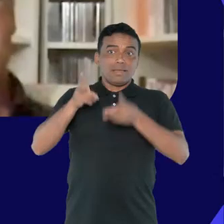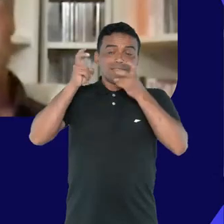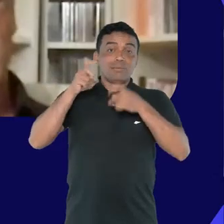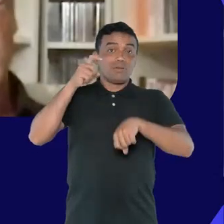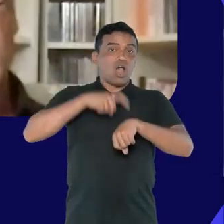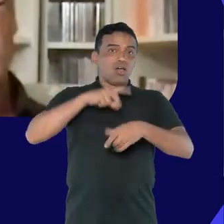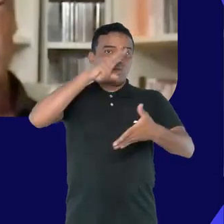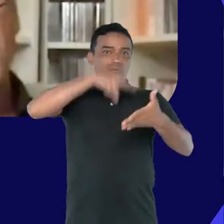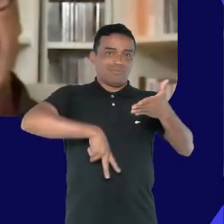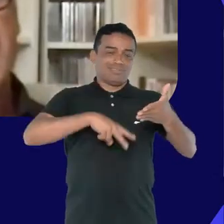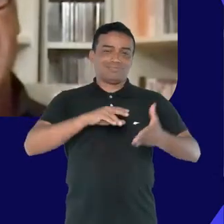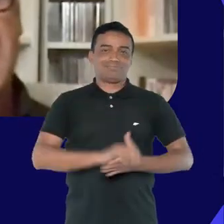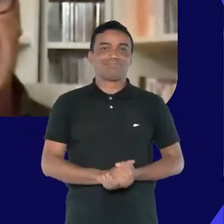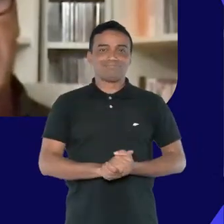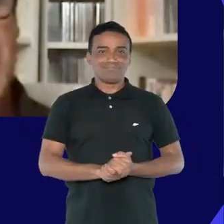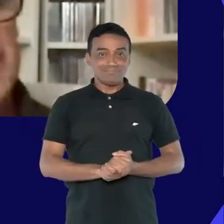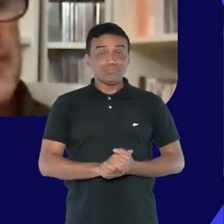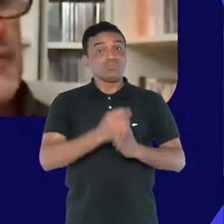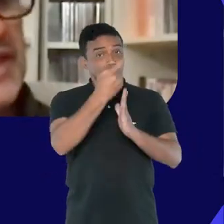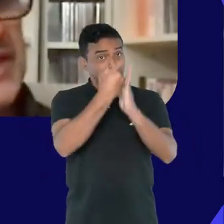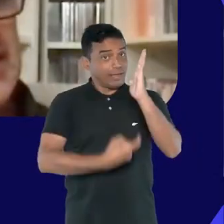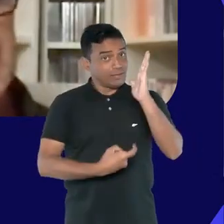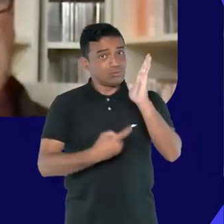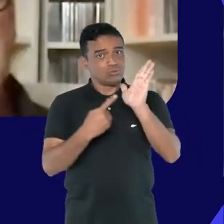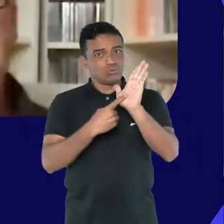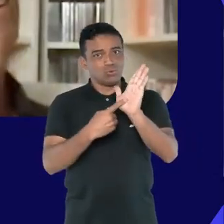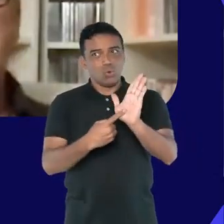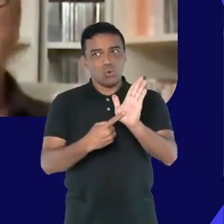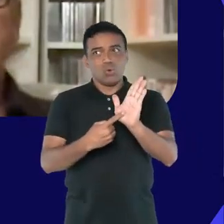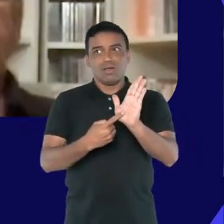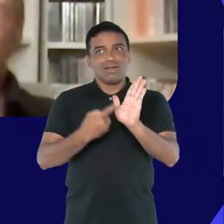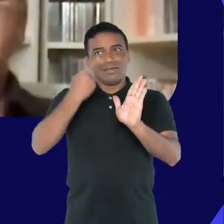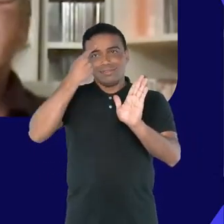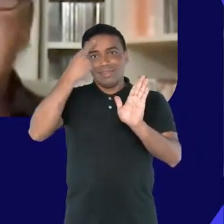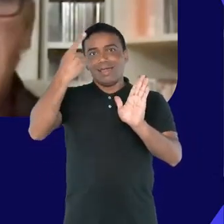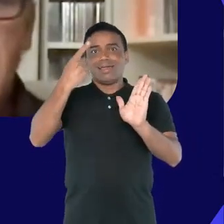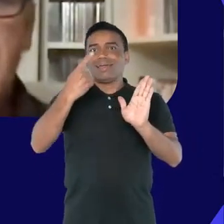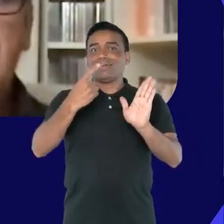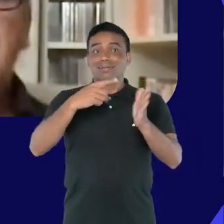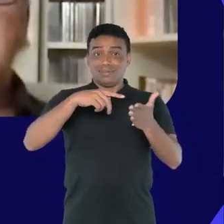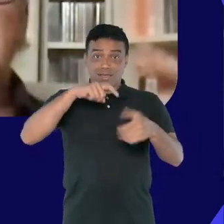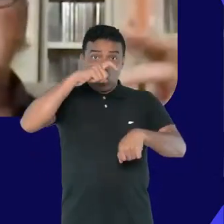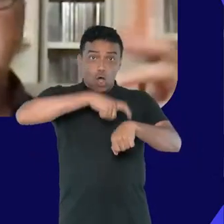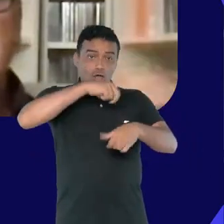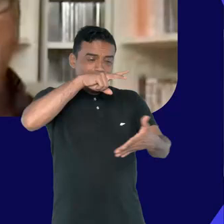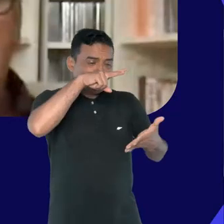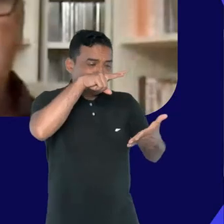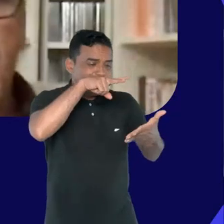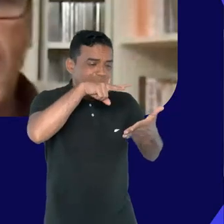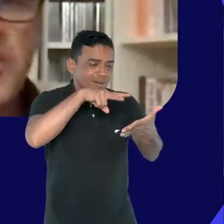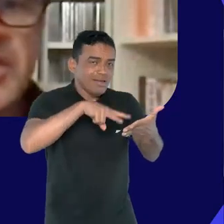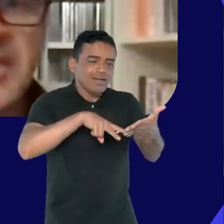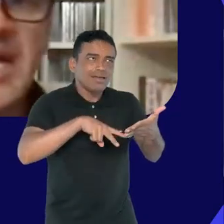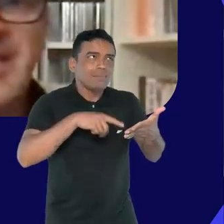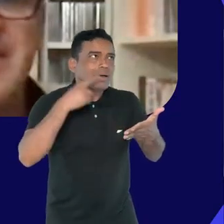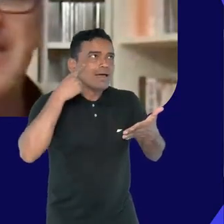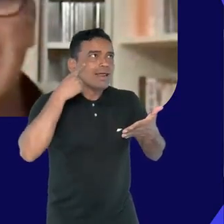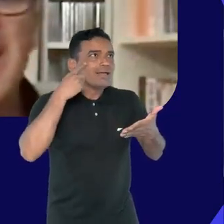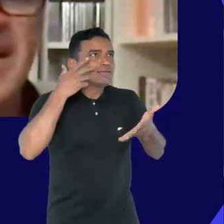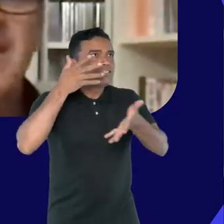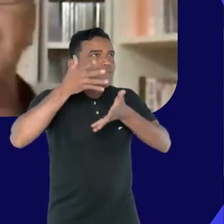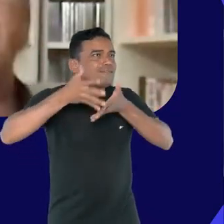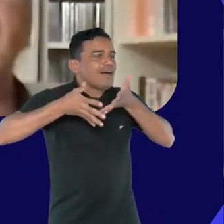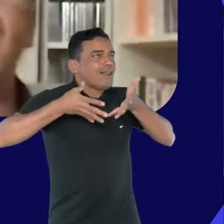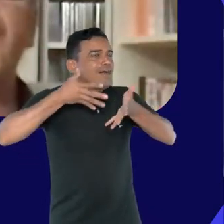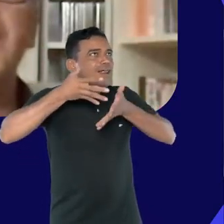E de certa forma, esse texto defende a ideia de que quando se lê, existe uma voz que está a